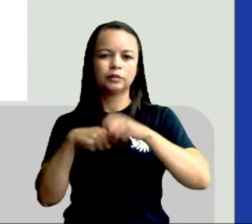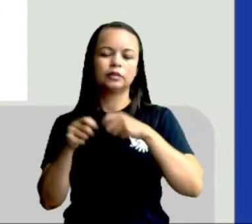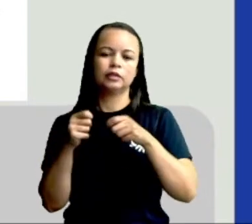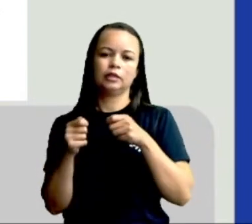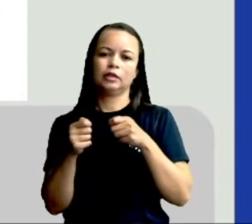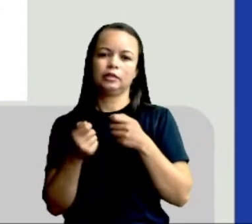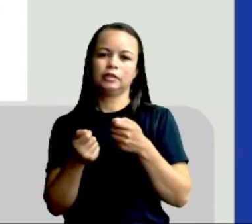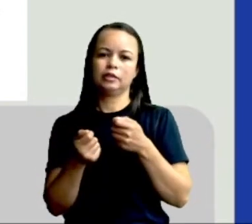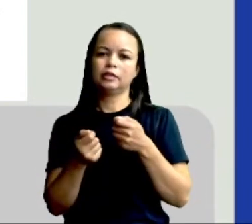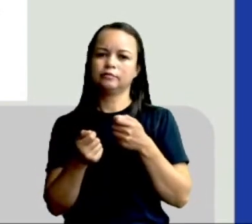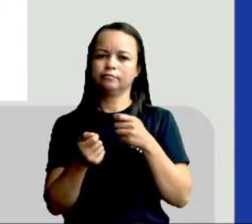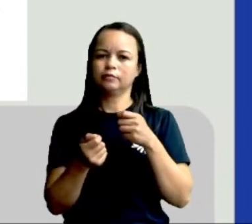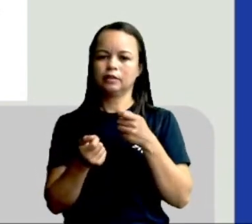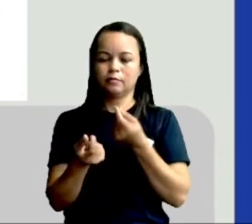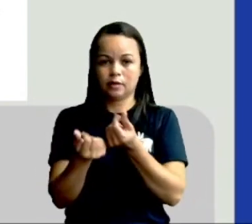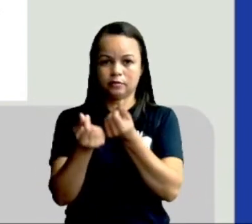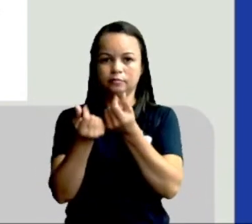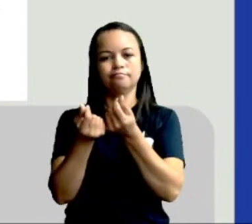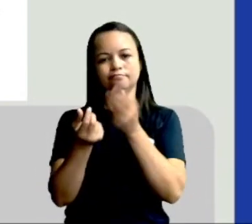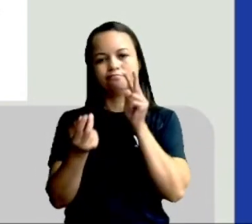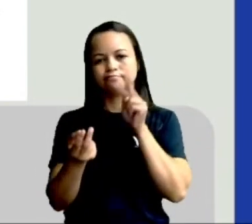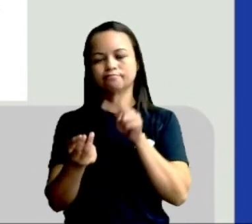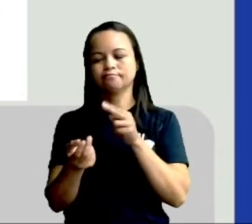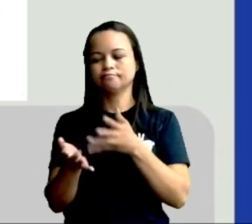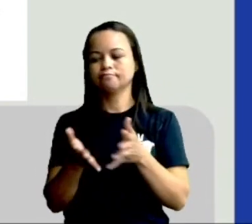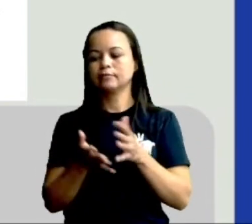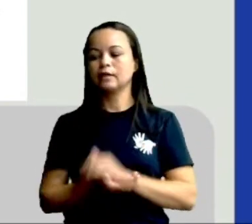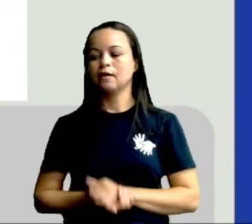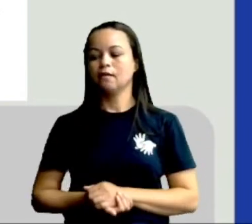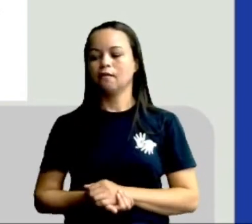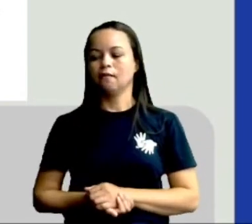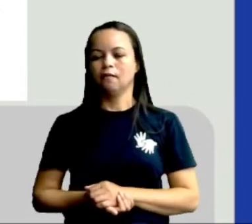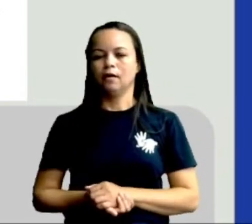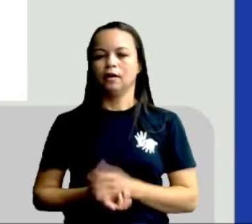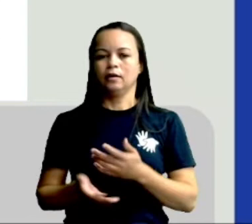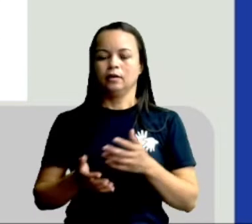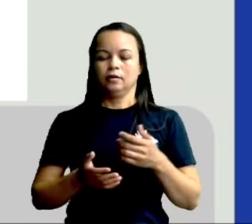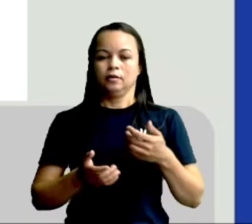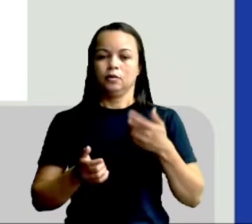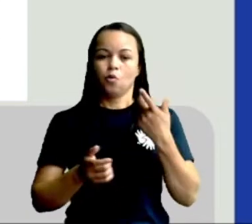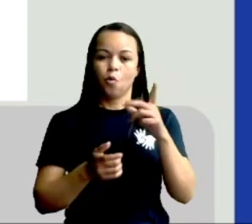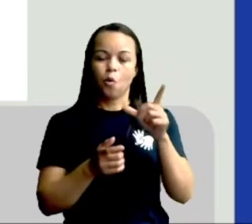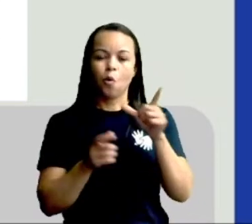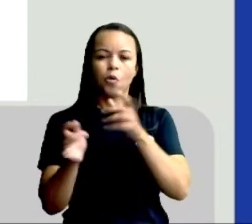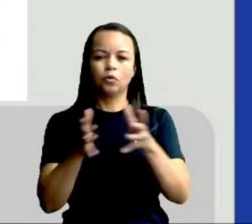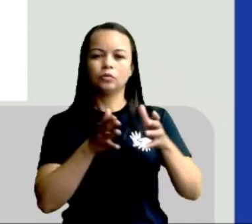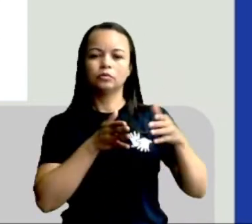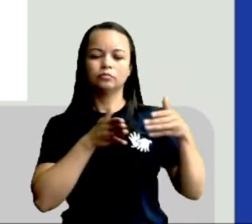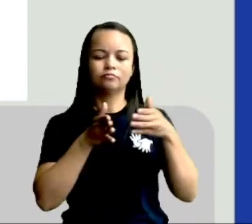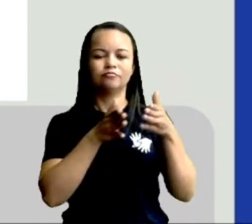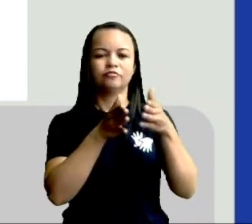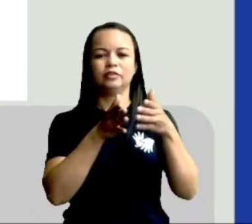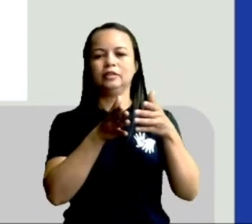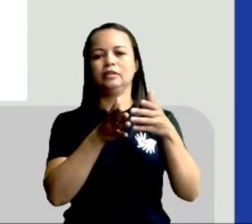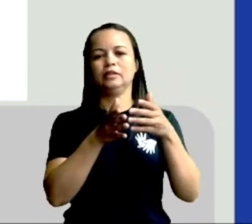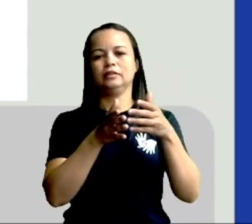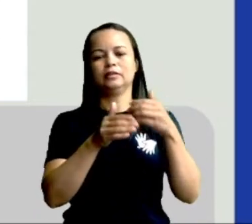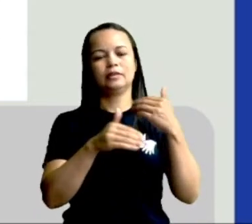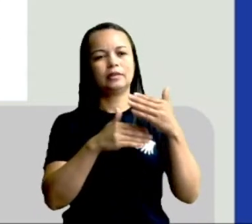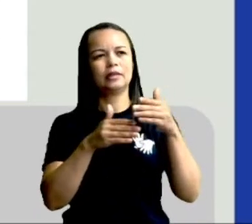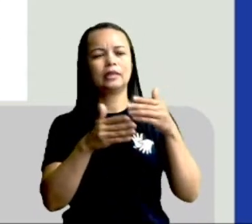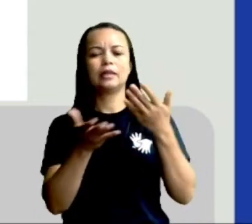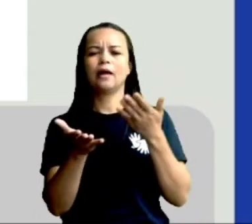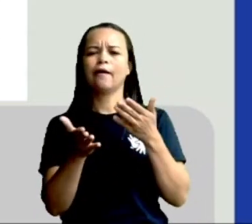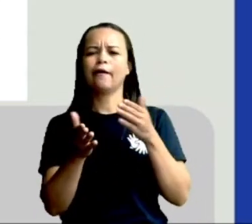com muito dinheiro, tá bom? O pleno aproveitamento de outras vias navegáveis depende da construção, né,